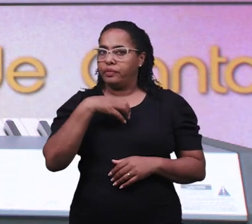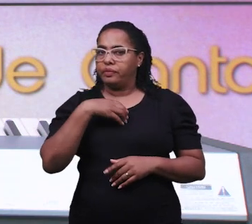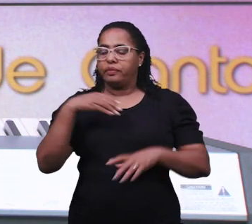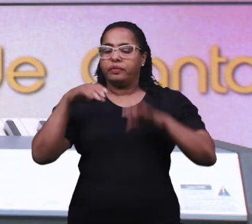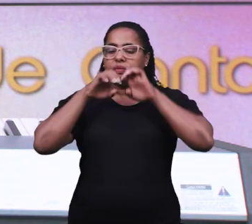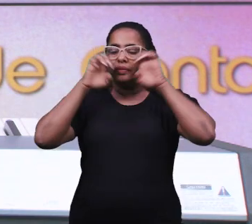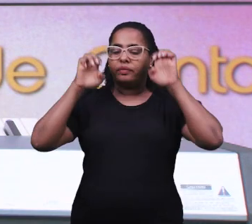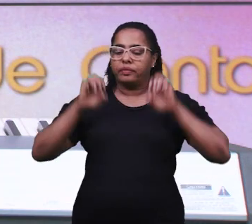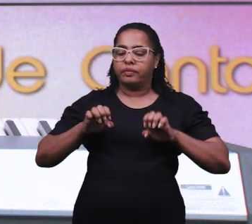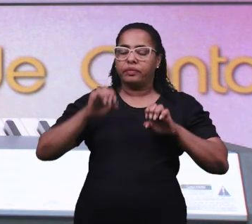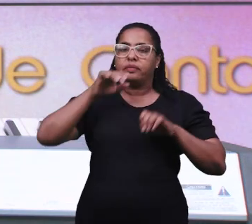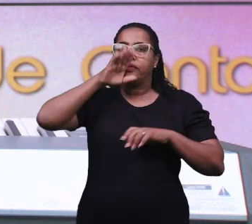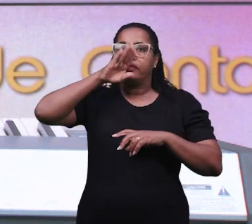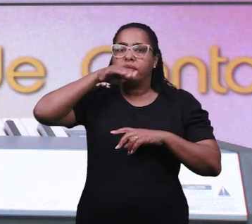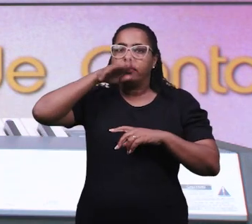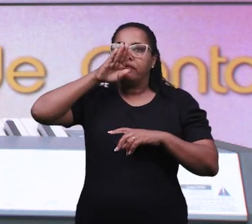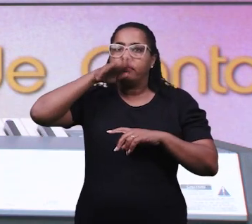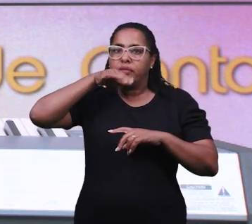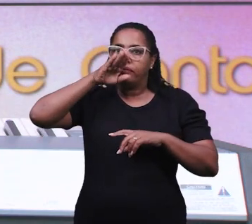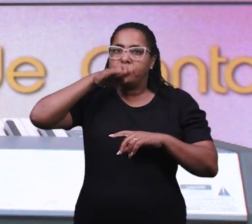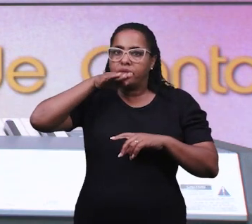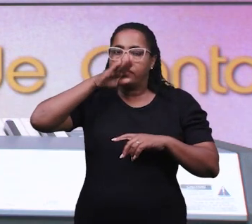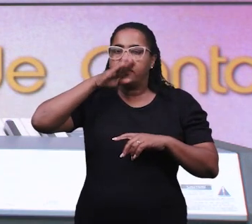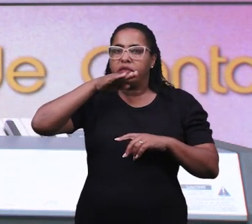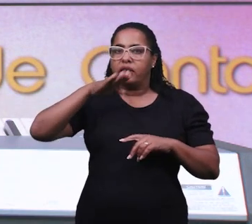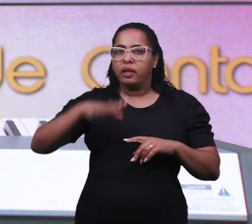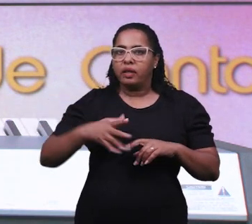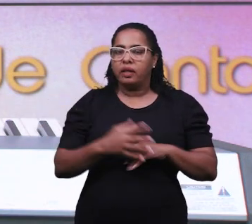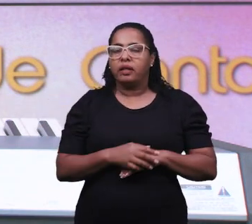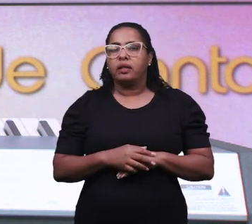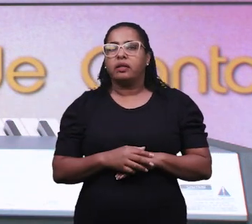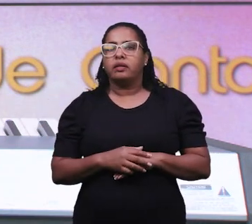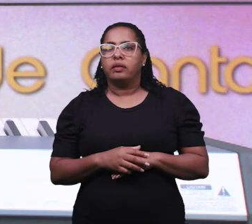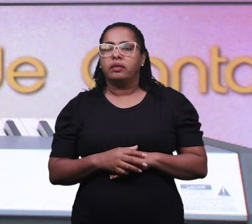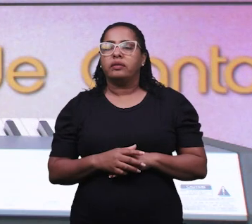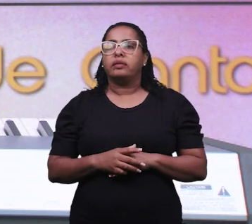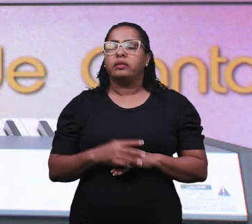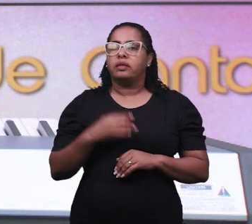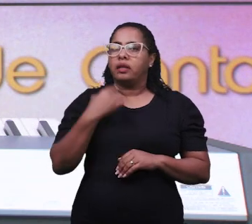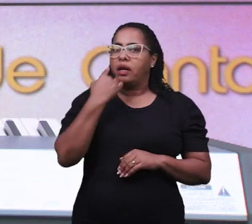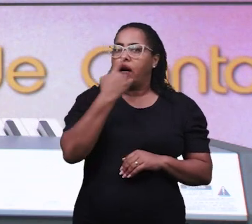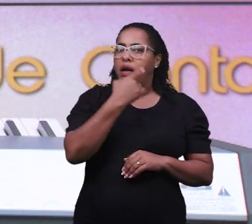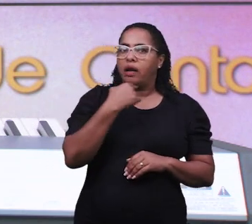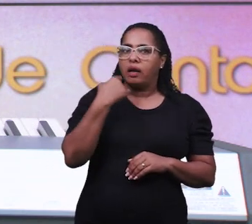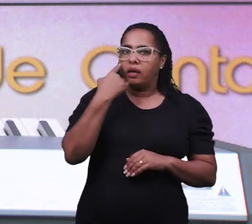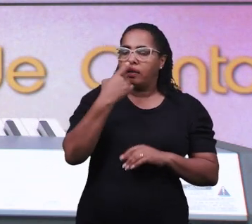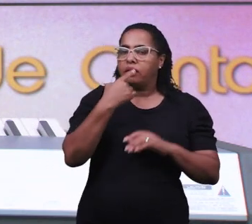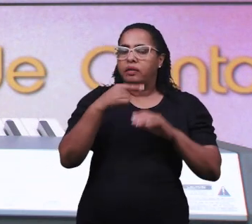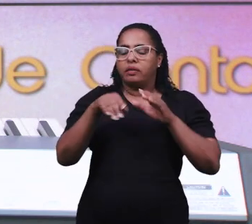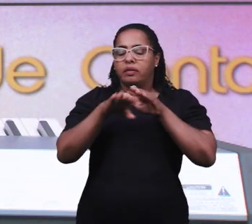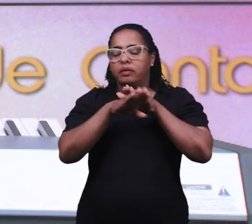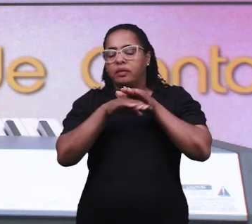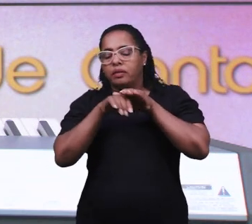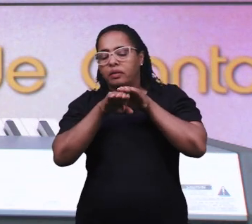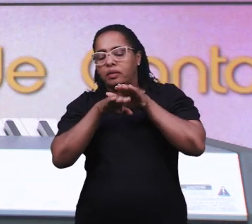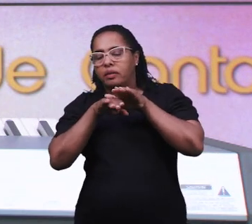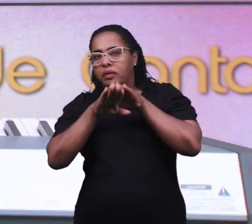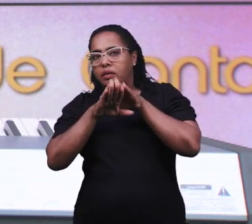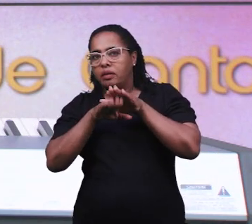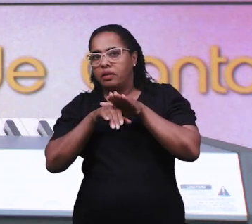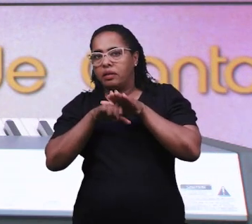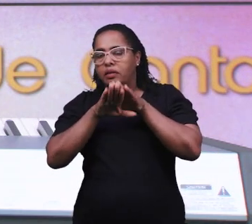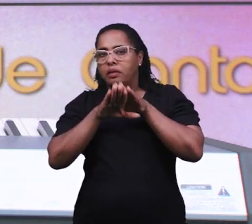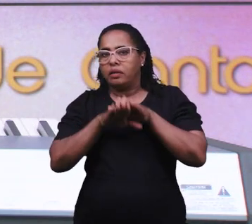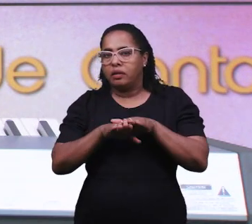a estrutura da língua funcionando, caminhando entre as regiões da sua extensão vocal